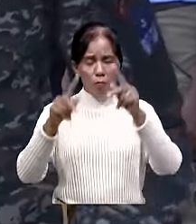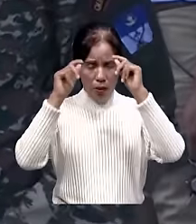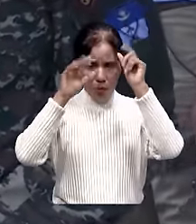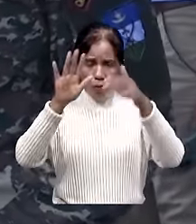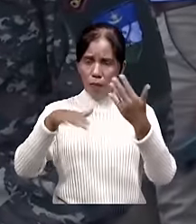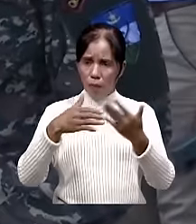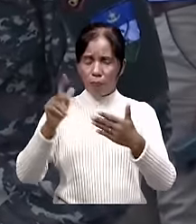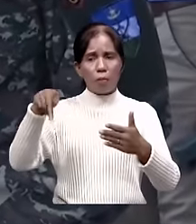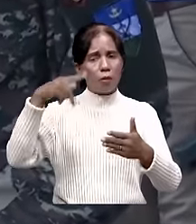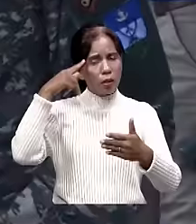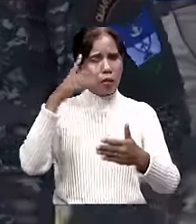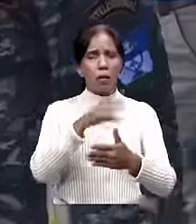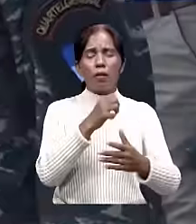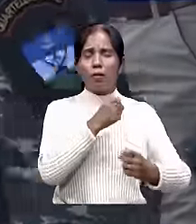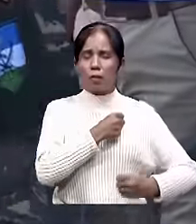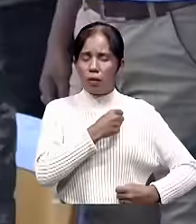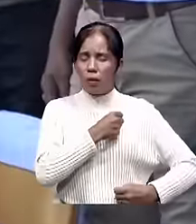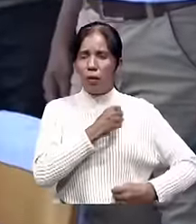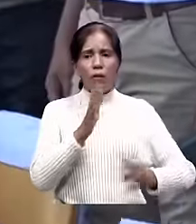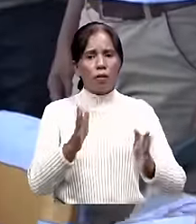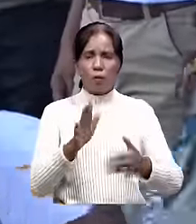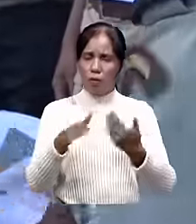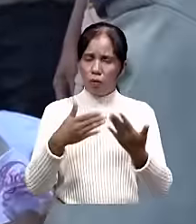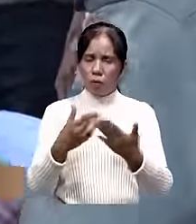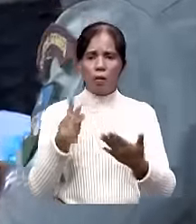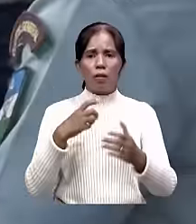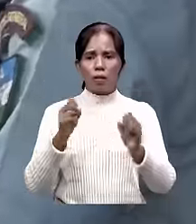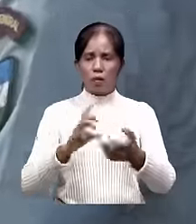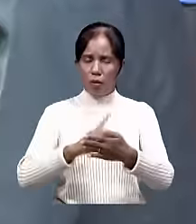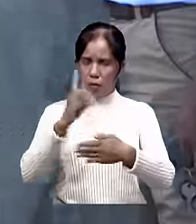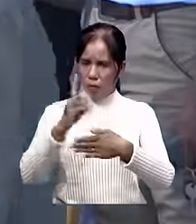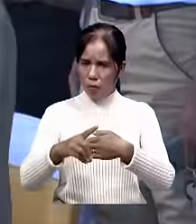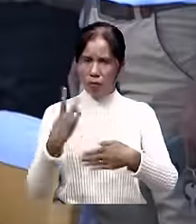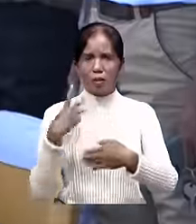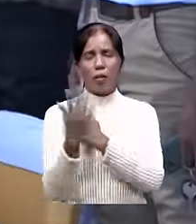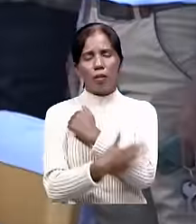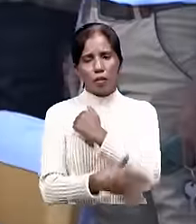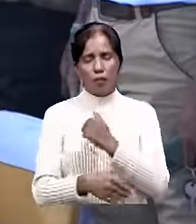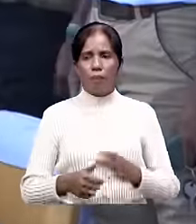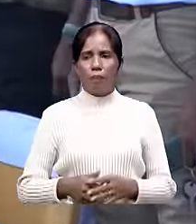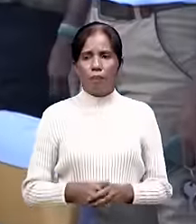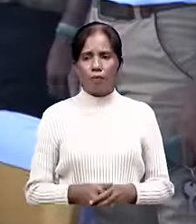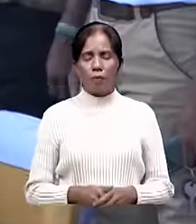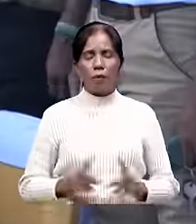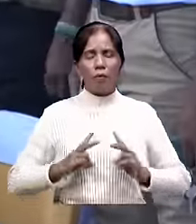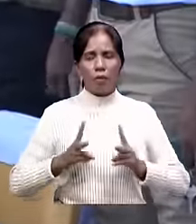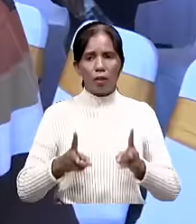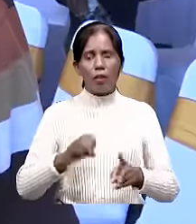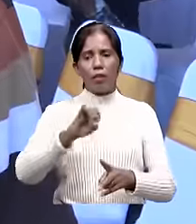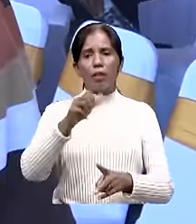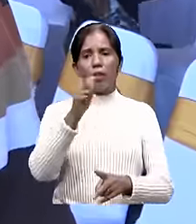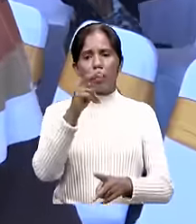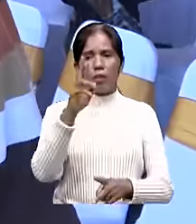político, com militares ir outro amor. Para ir também desenvolver ter. Lá ia ter sei no nele. Veterano Januário de Jesus